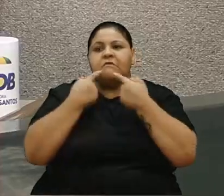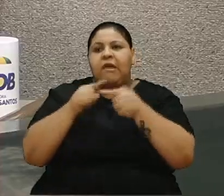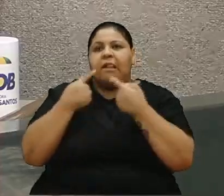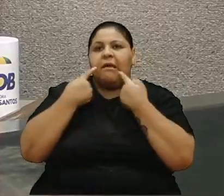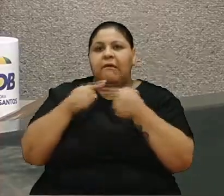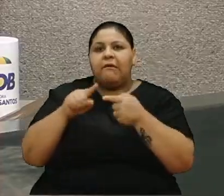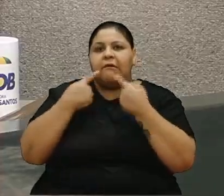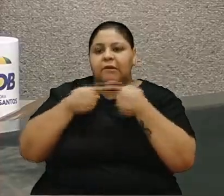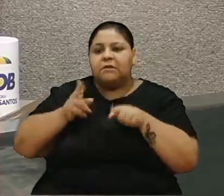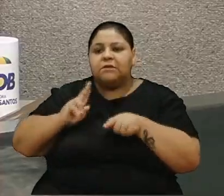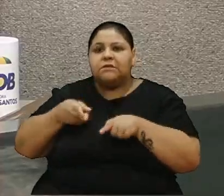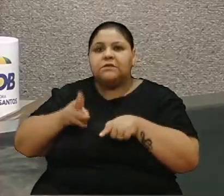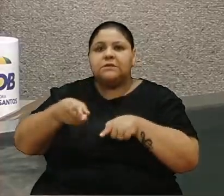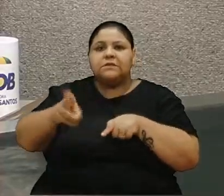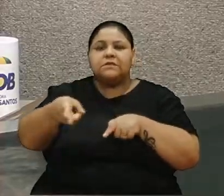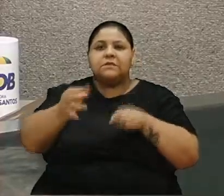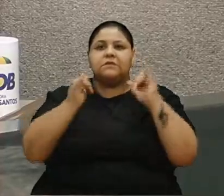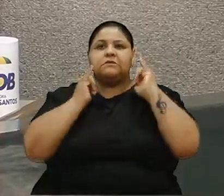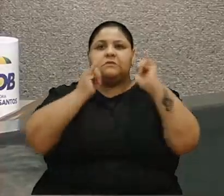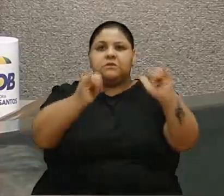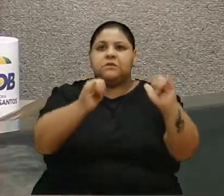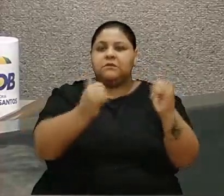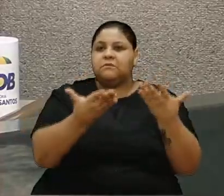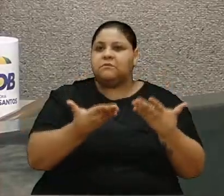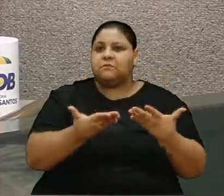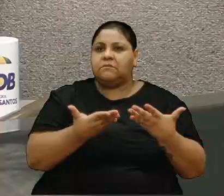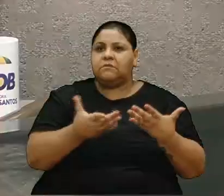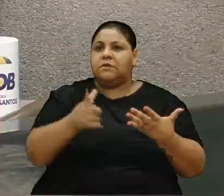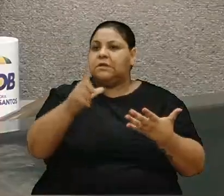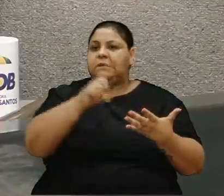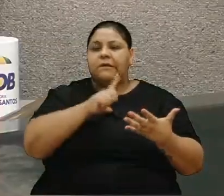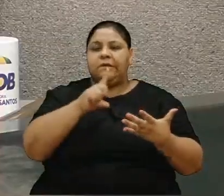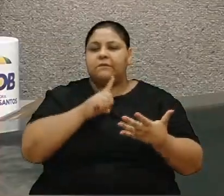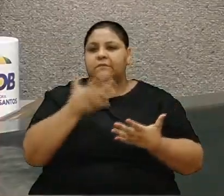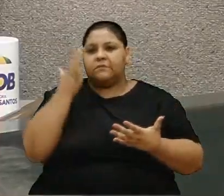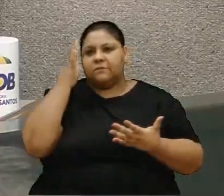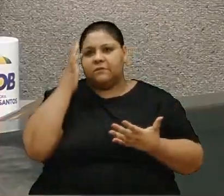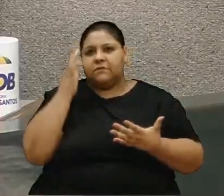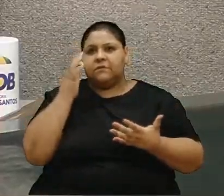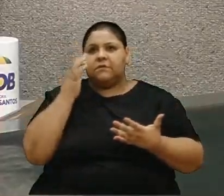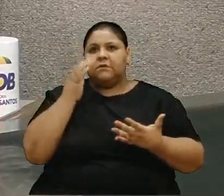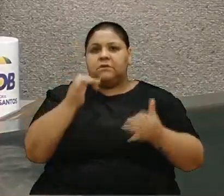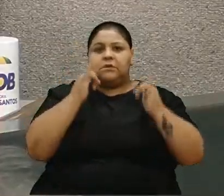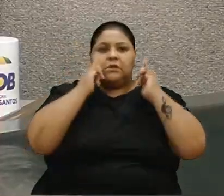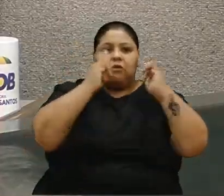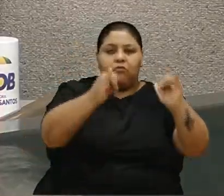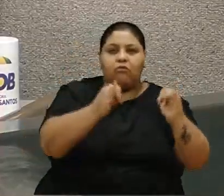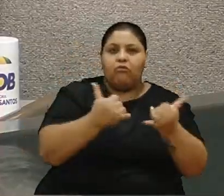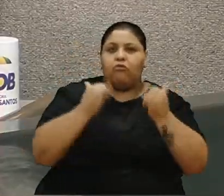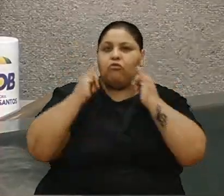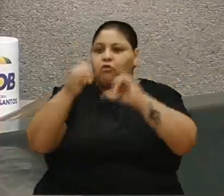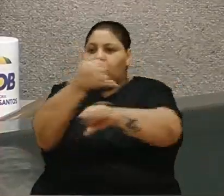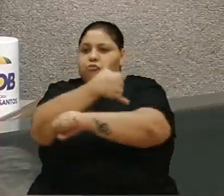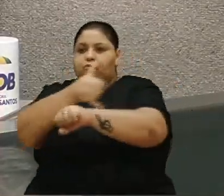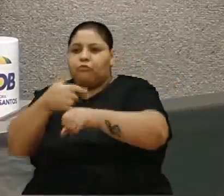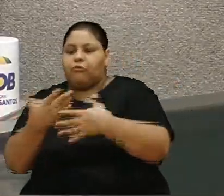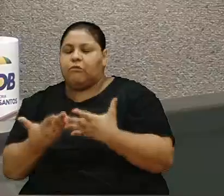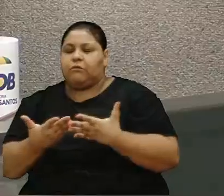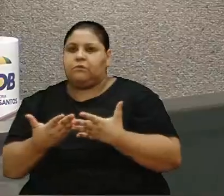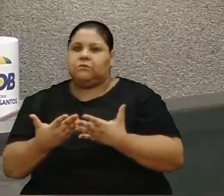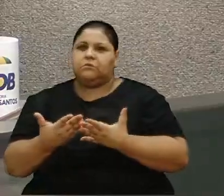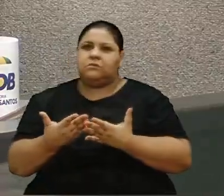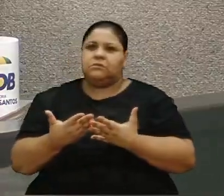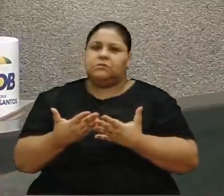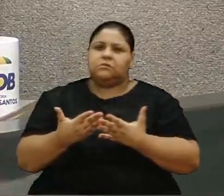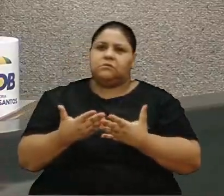o tempo todo do transporte coletivo, que não tem linha de ônibus, que o ônibus não passa, se